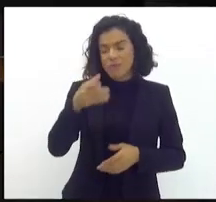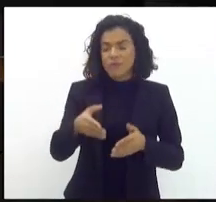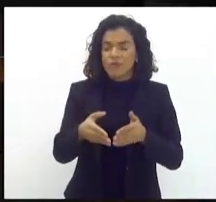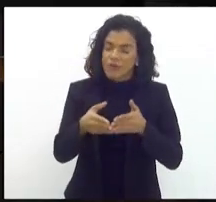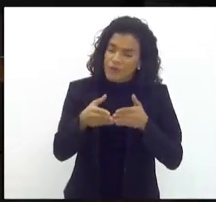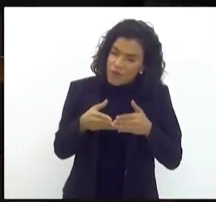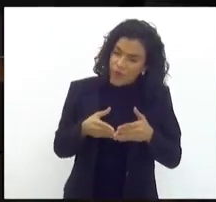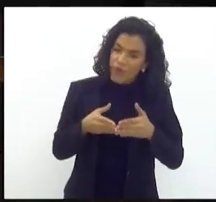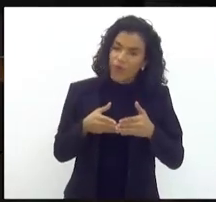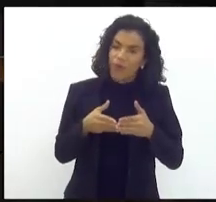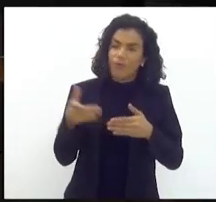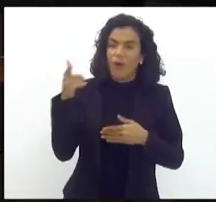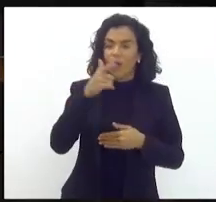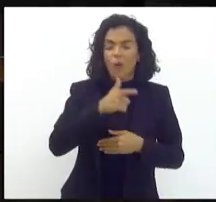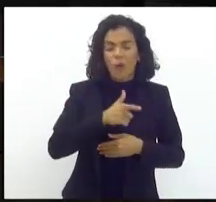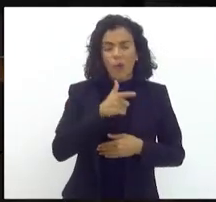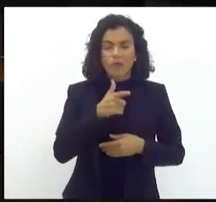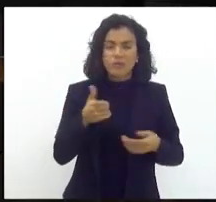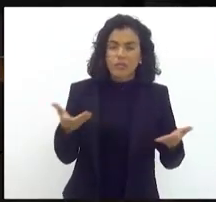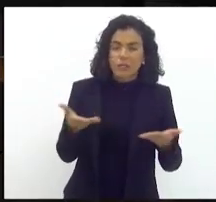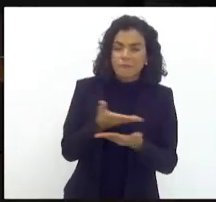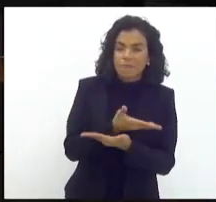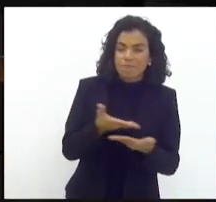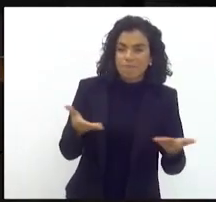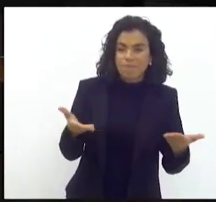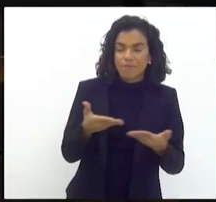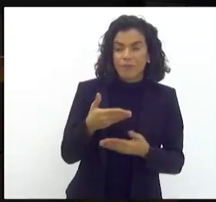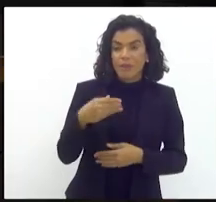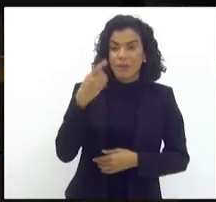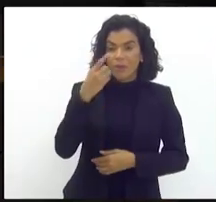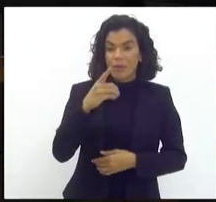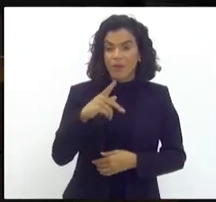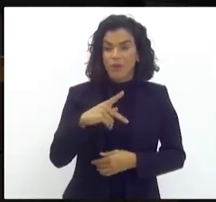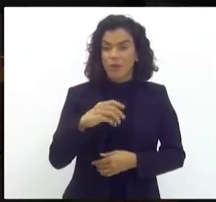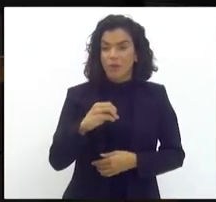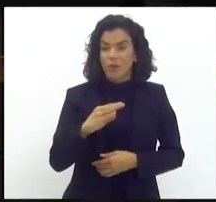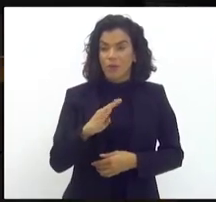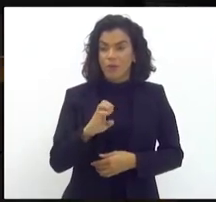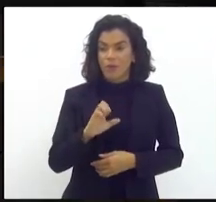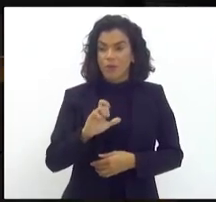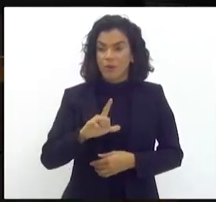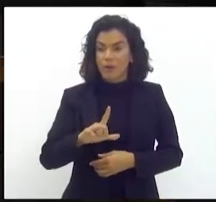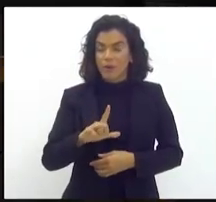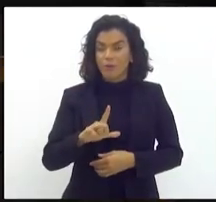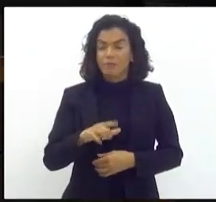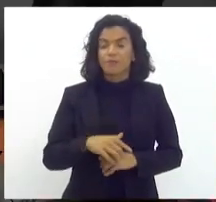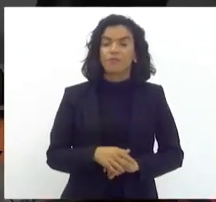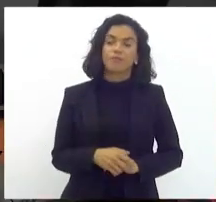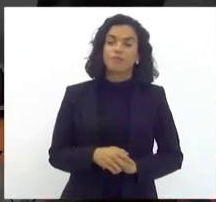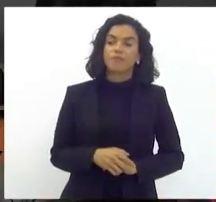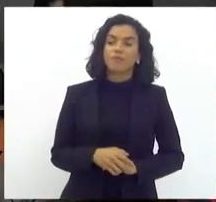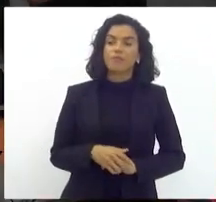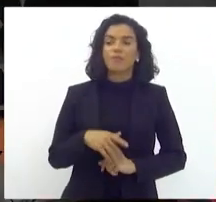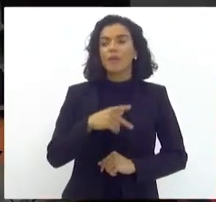para achar um equilíbrio razoável Deputado pobel pra gente finalizar por favor